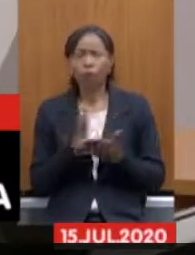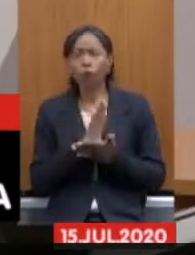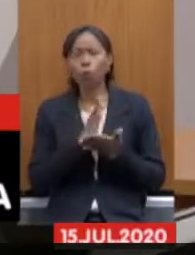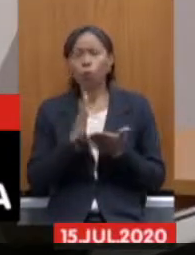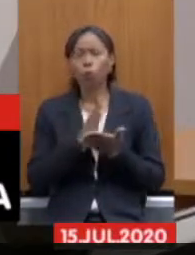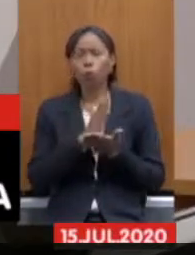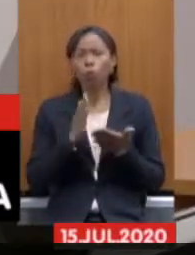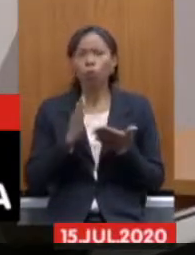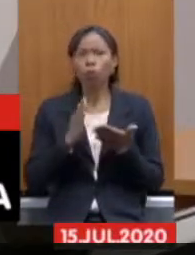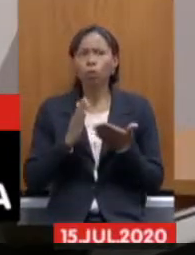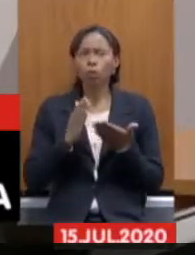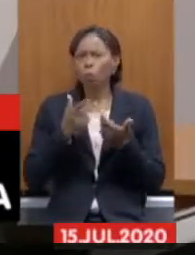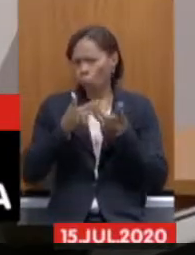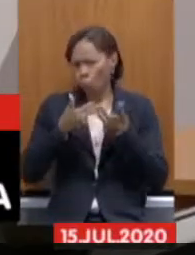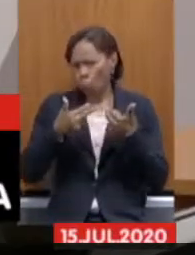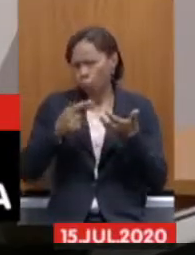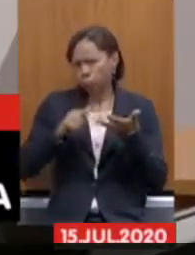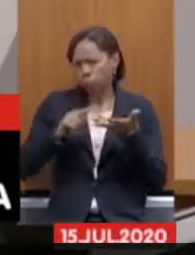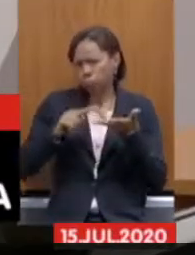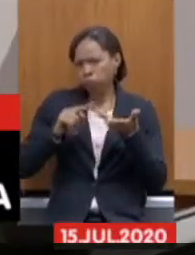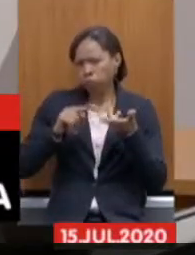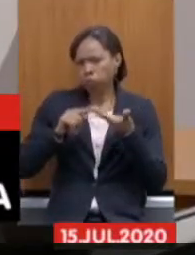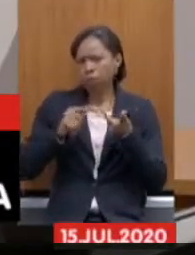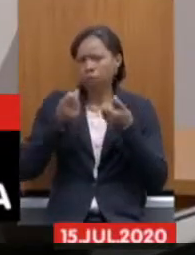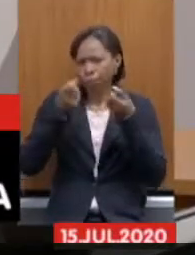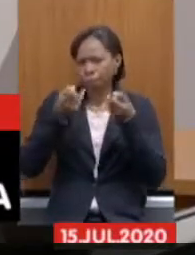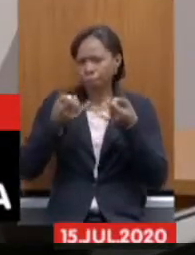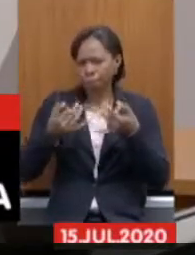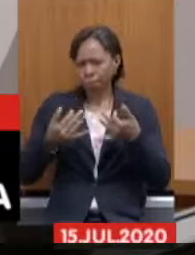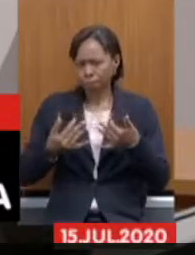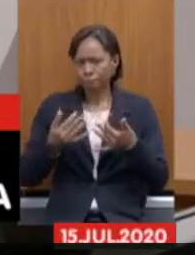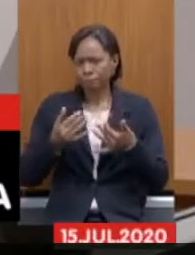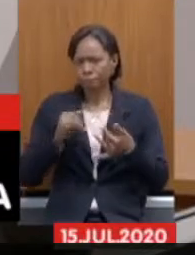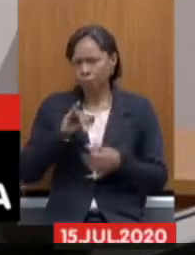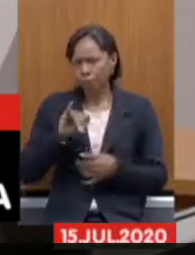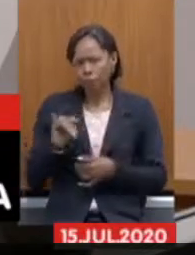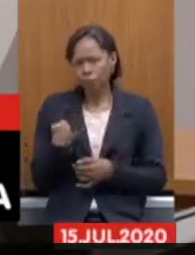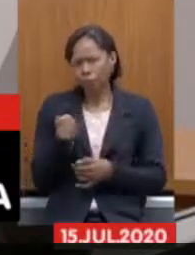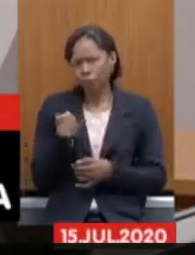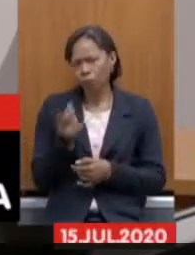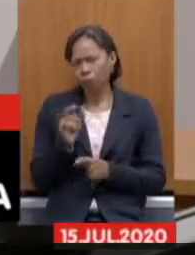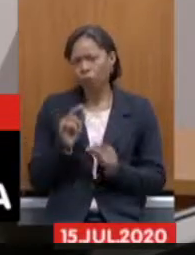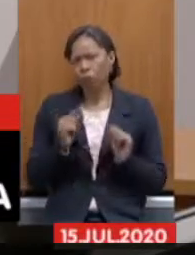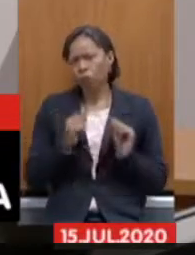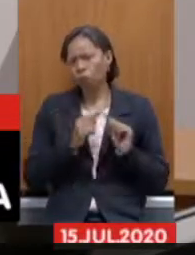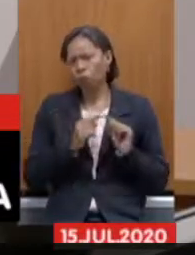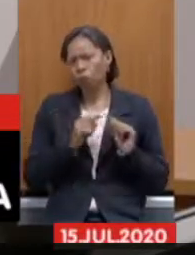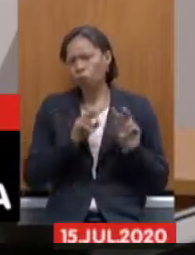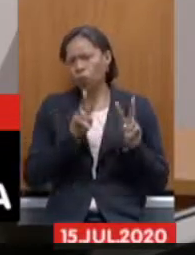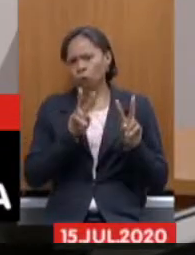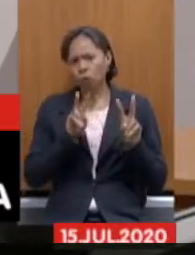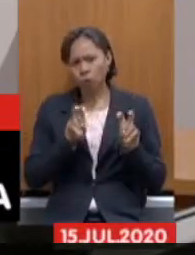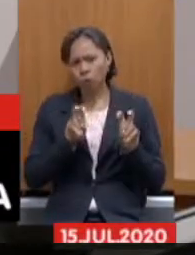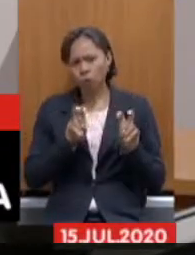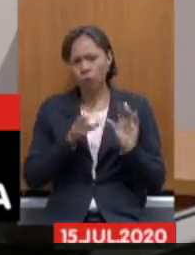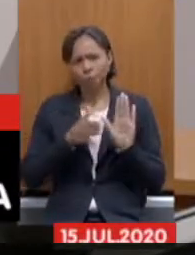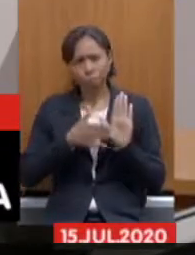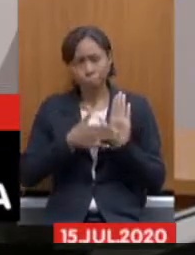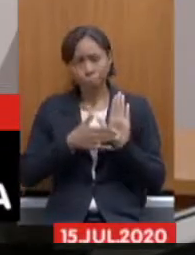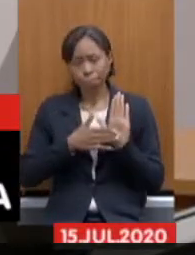considerações a fazer aproveitando aqui e em relação ao que nós temos aí